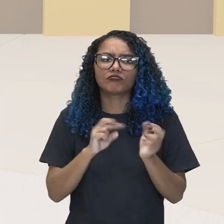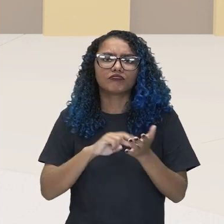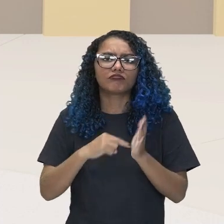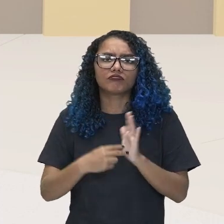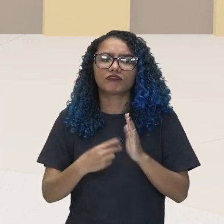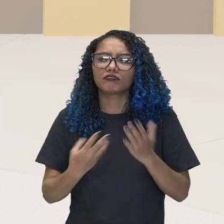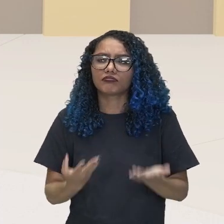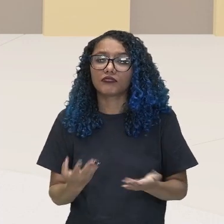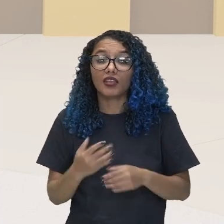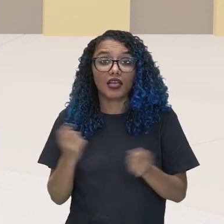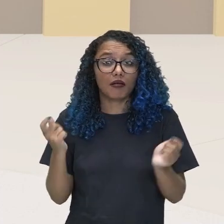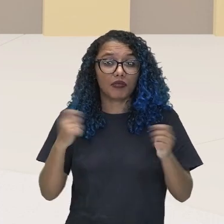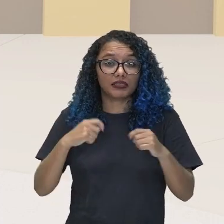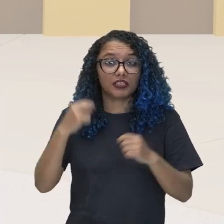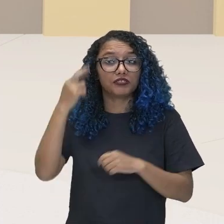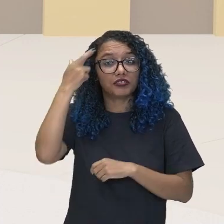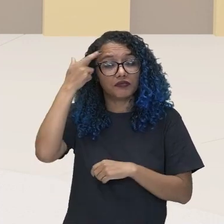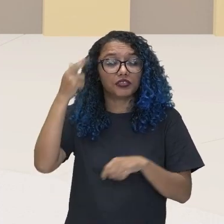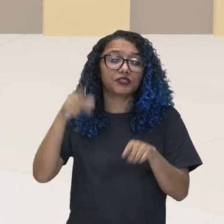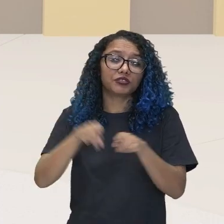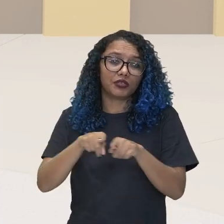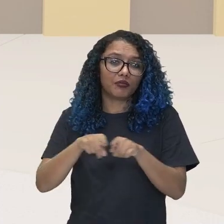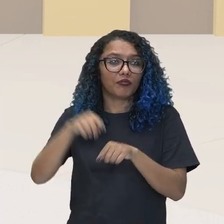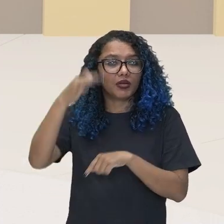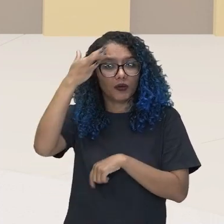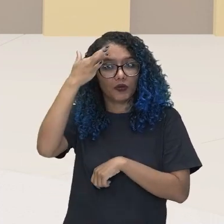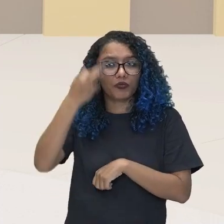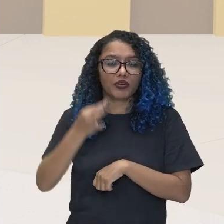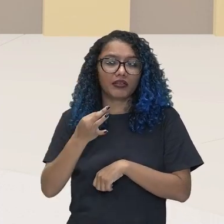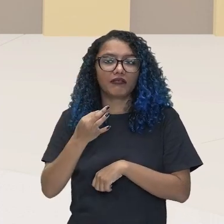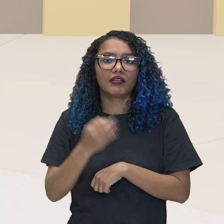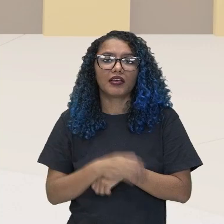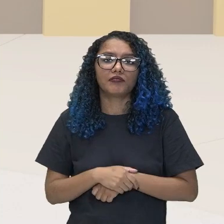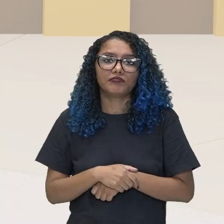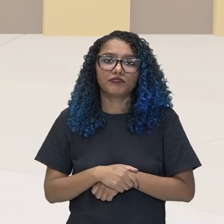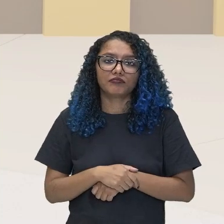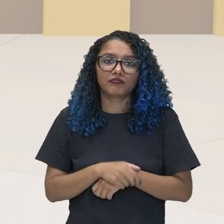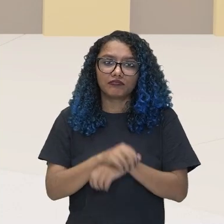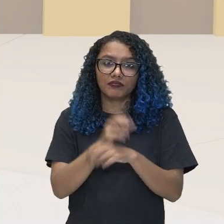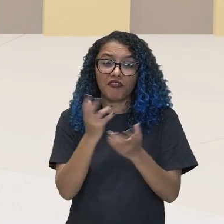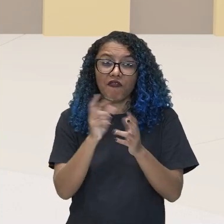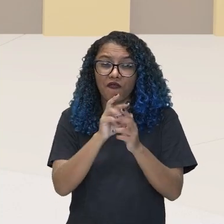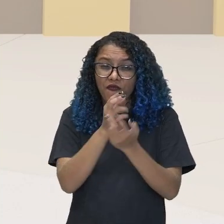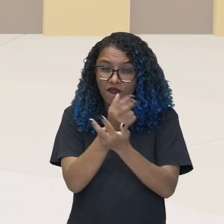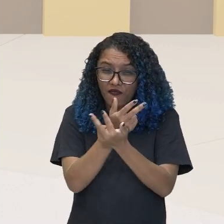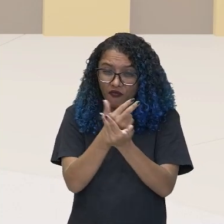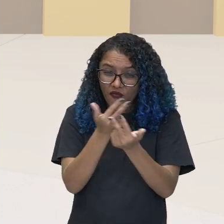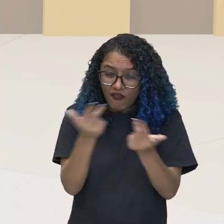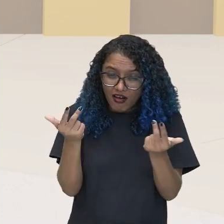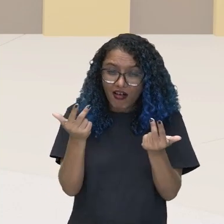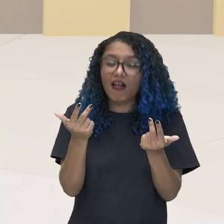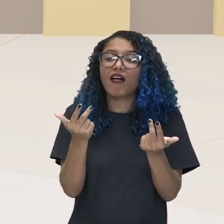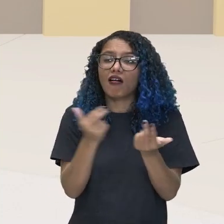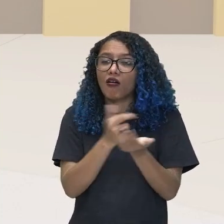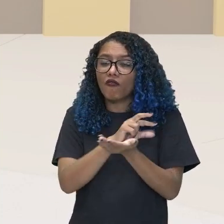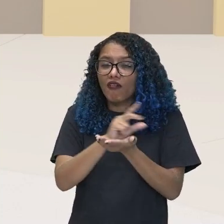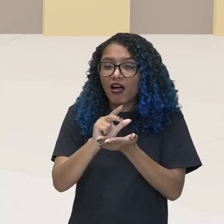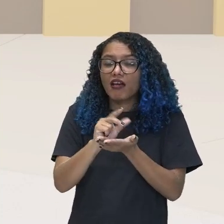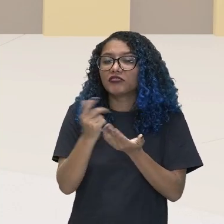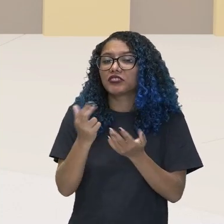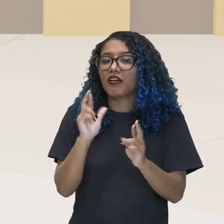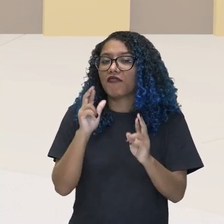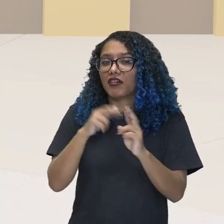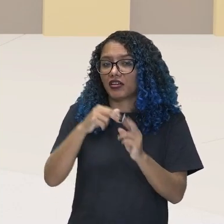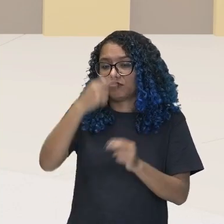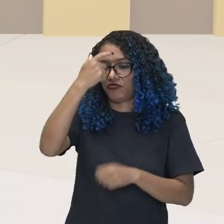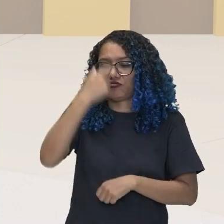de refletir e compreender várias coisas do eu, né? Então, vamos seguindo aqui.